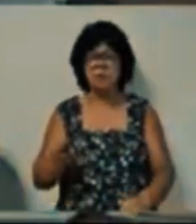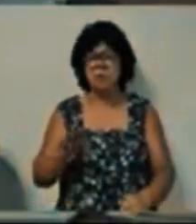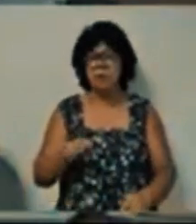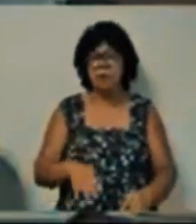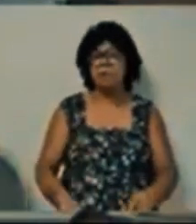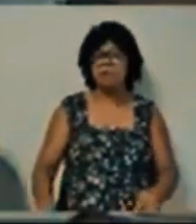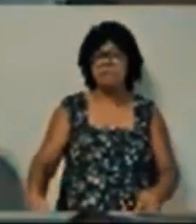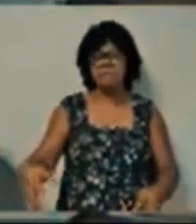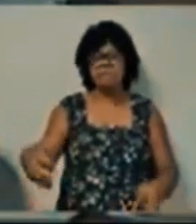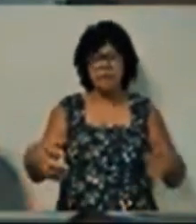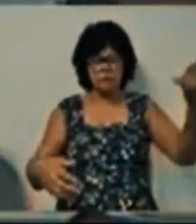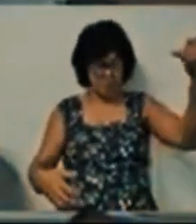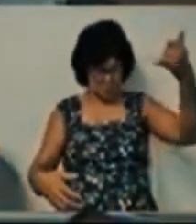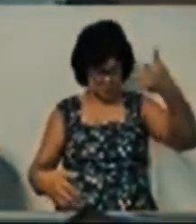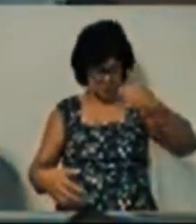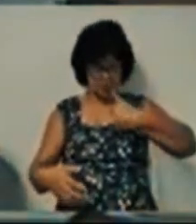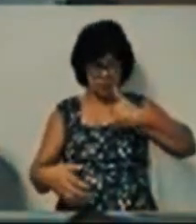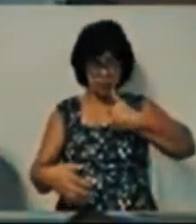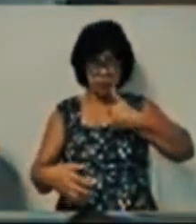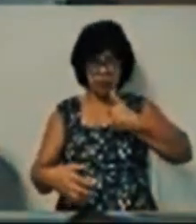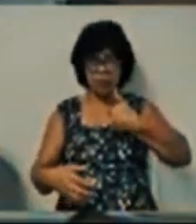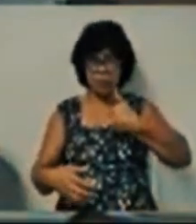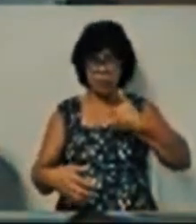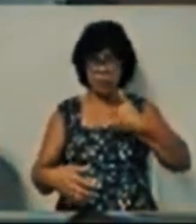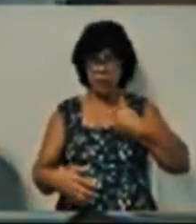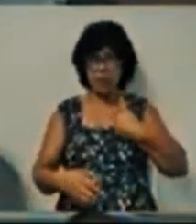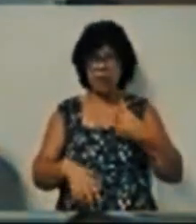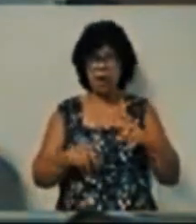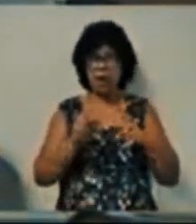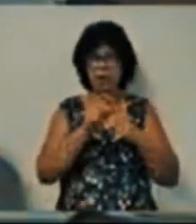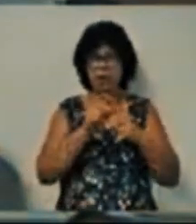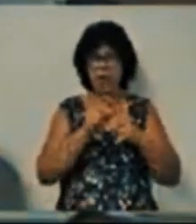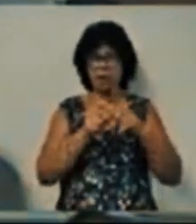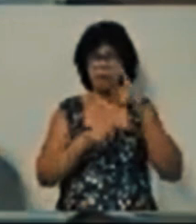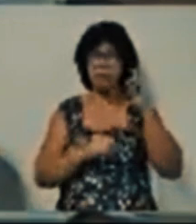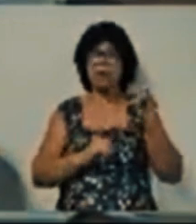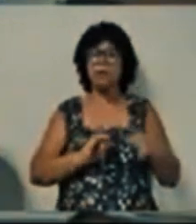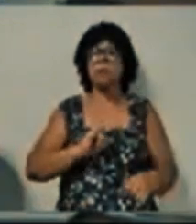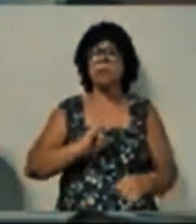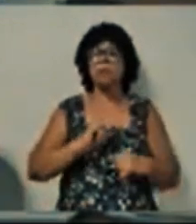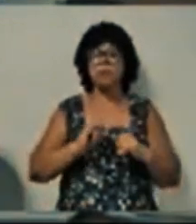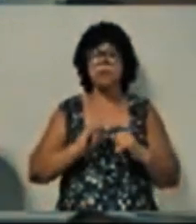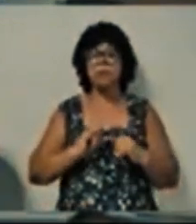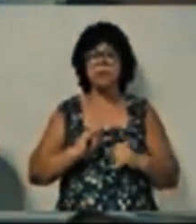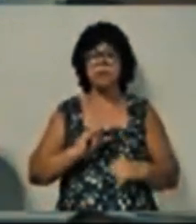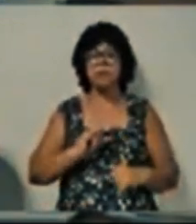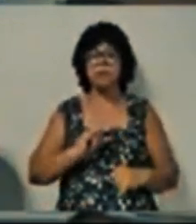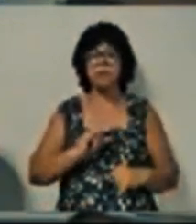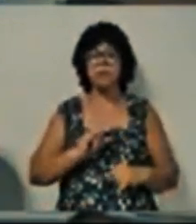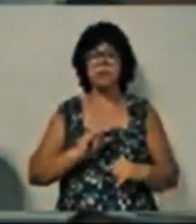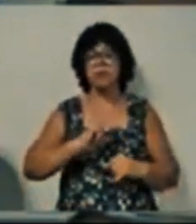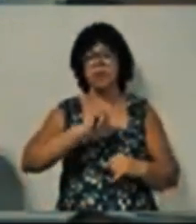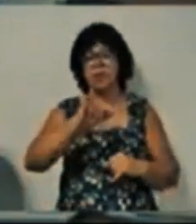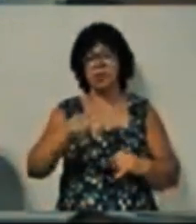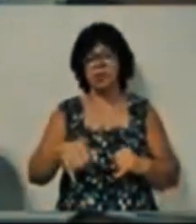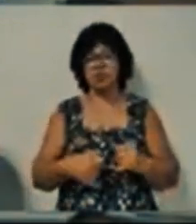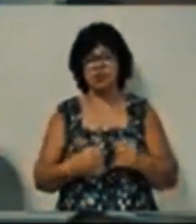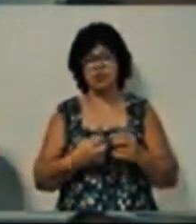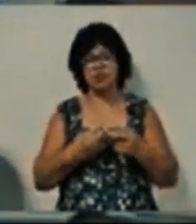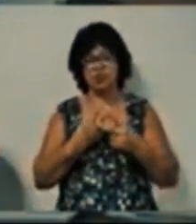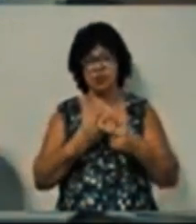a palavra do Senhor, tanto judeus como